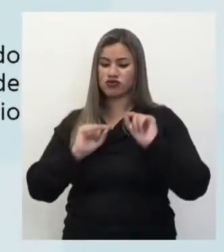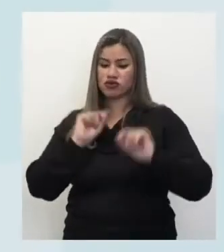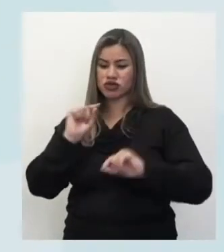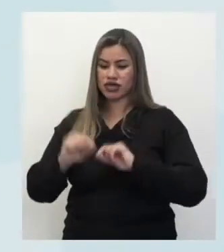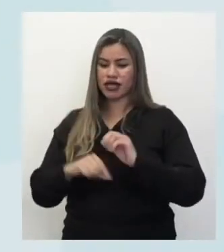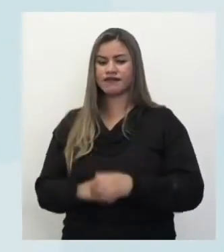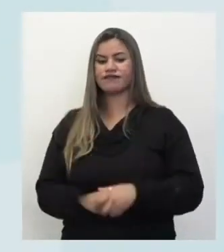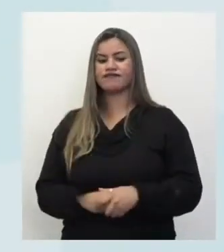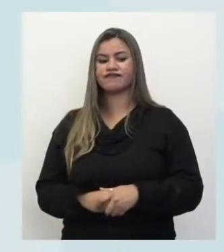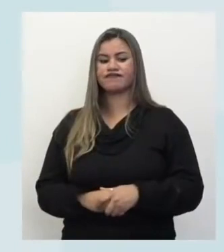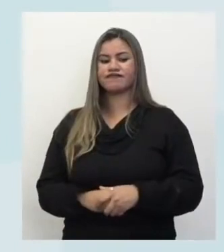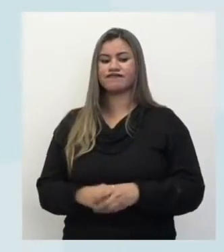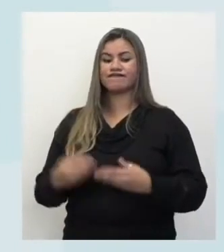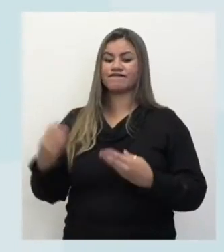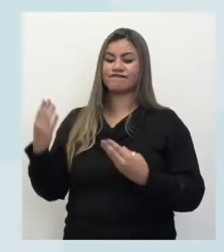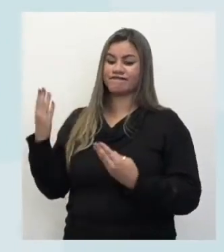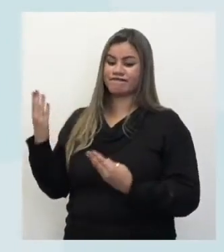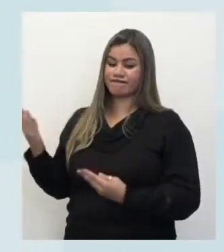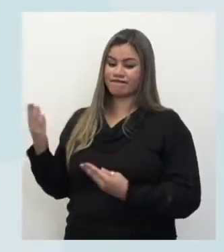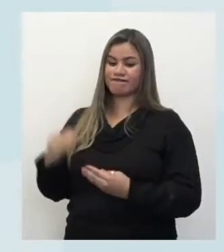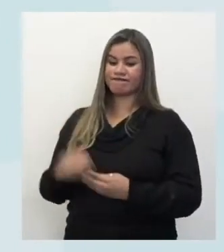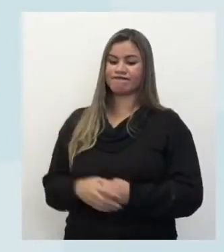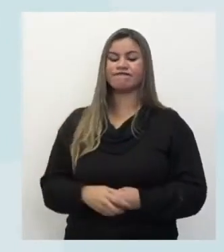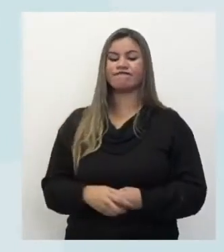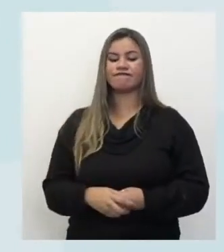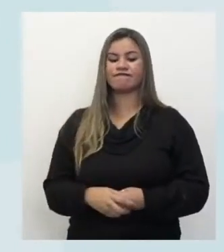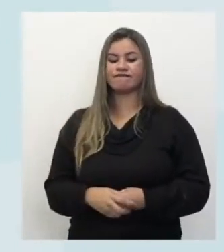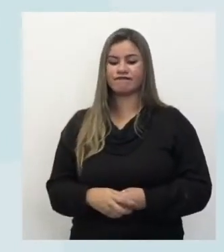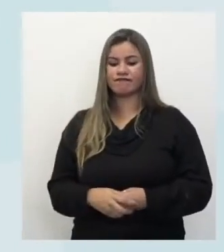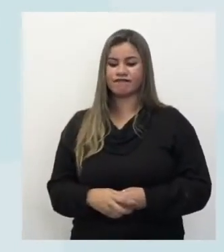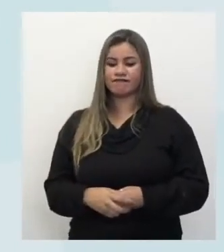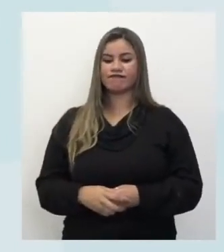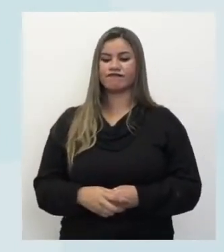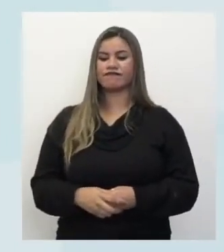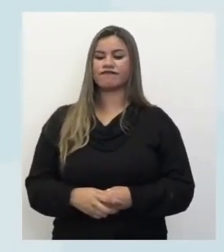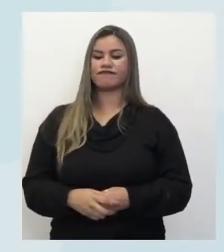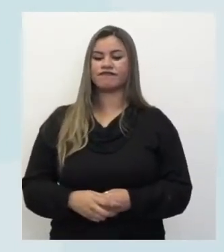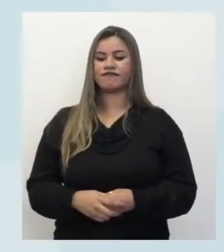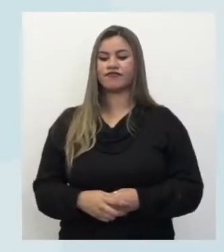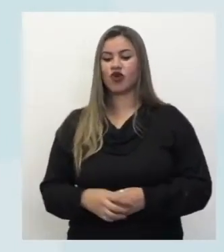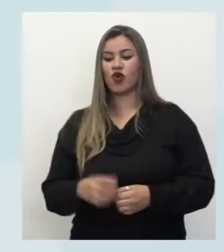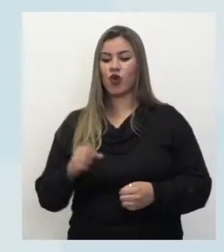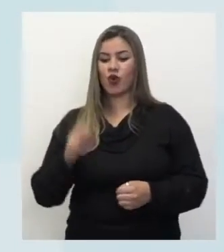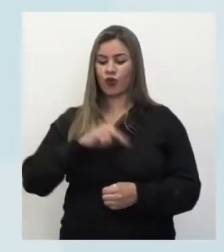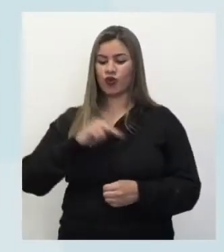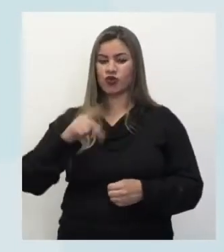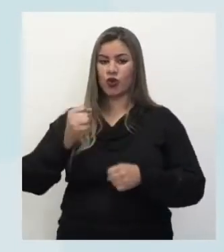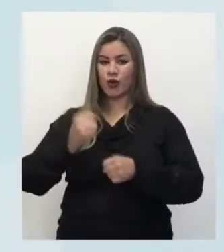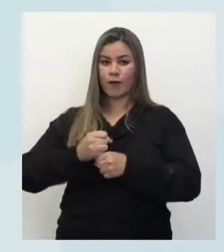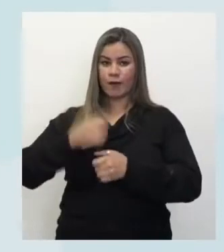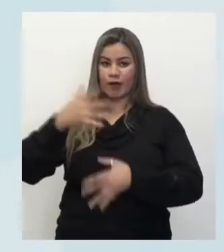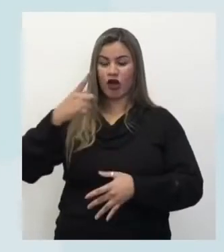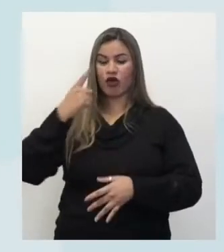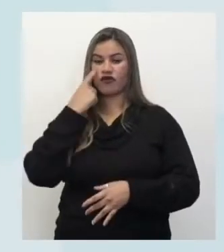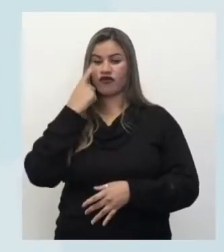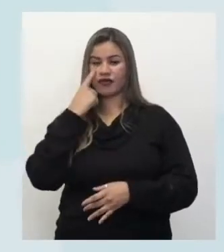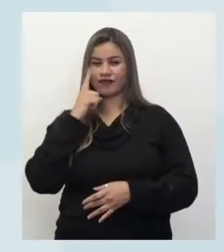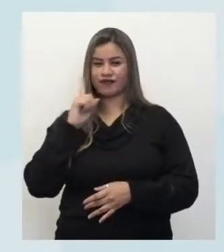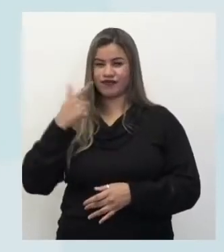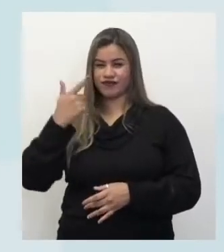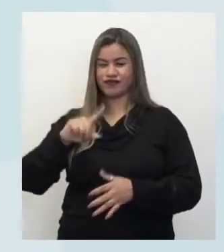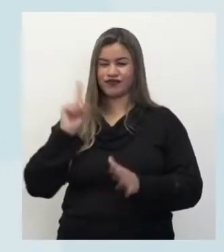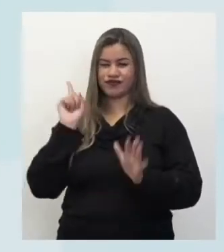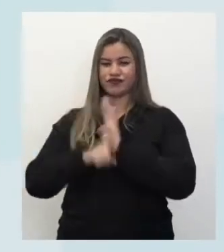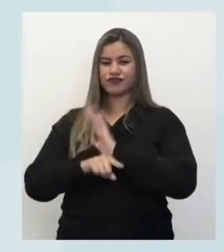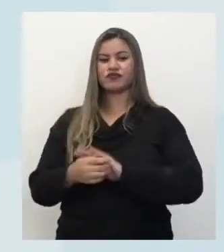vou voltar e vou fazendo as perguntas enquanto o chat está correndo aí, o Mauro está vendo. Vou repetir as